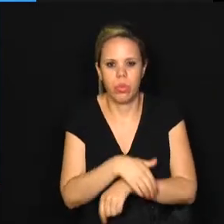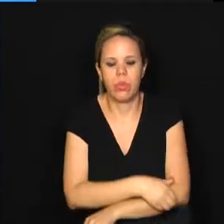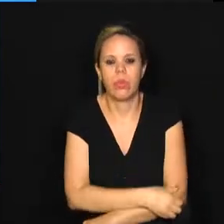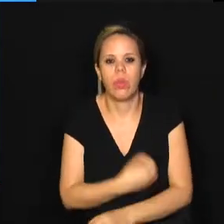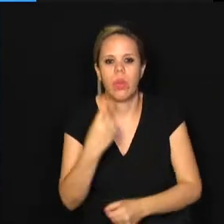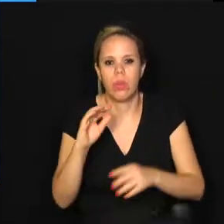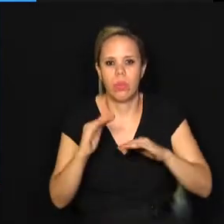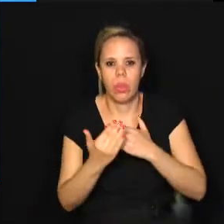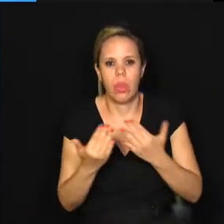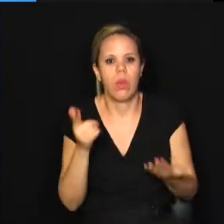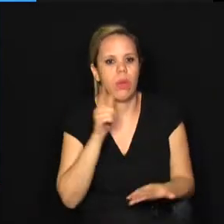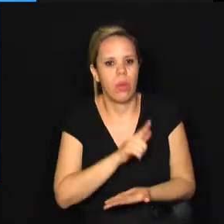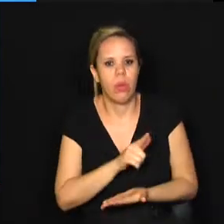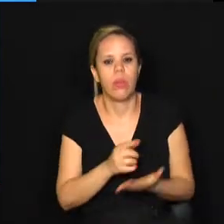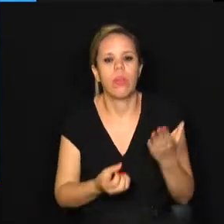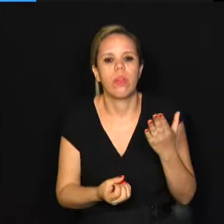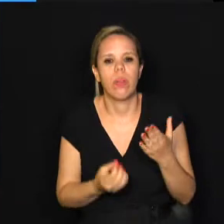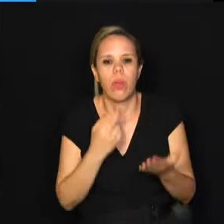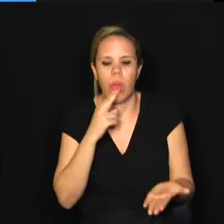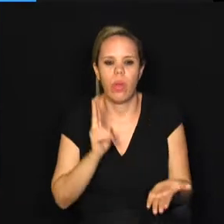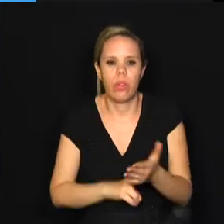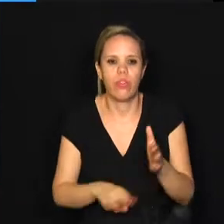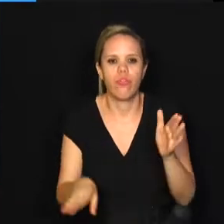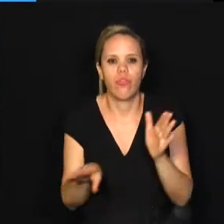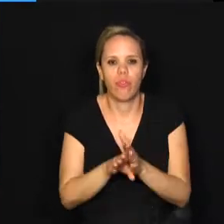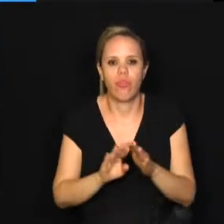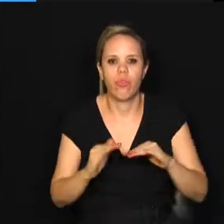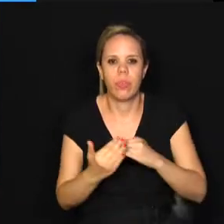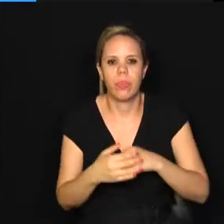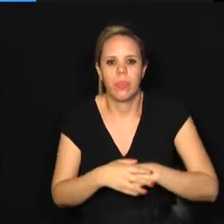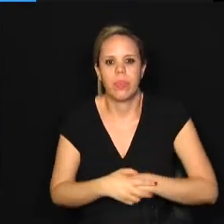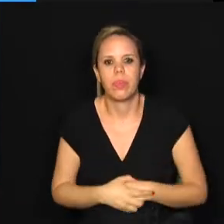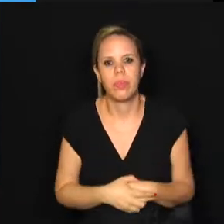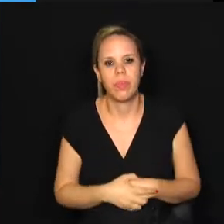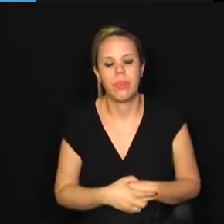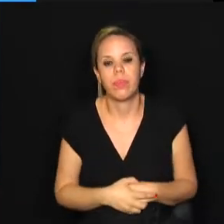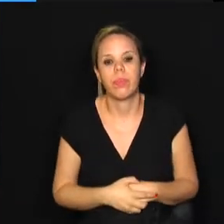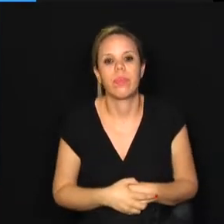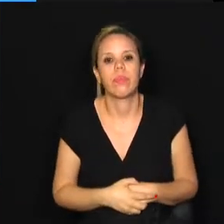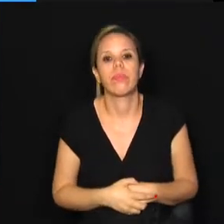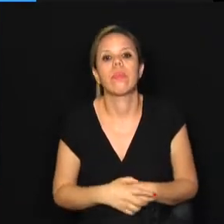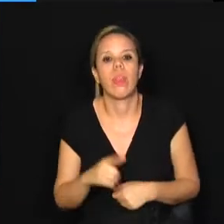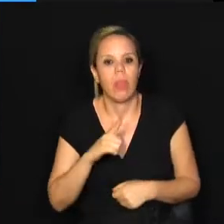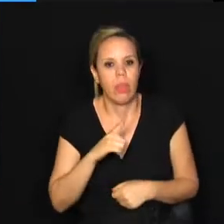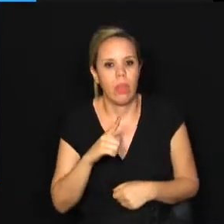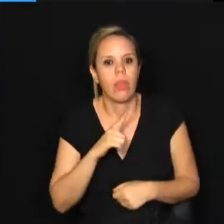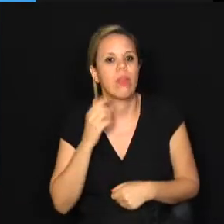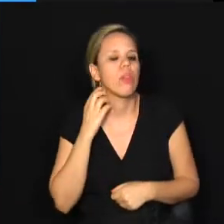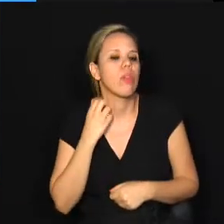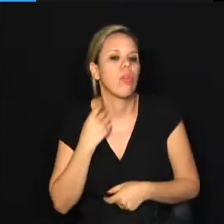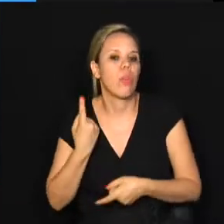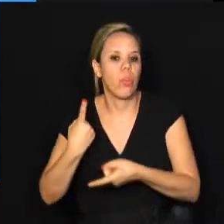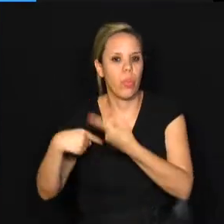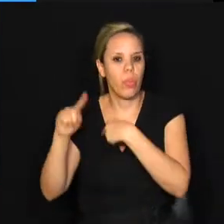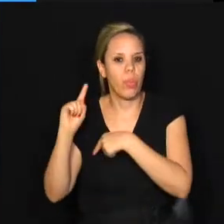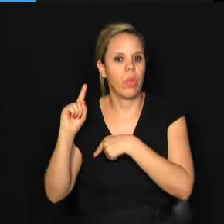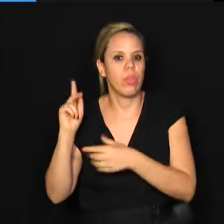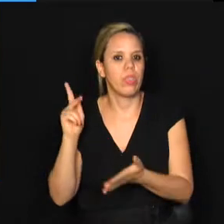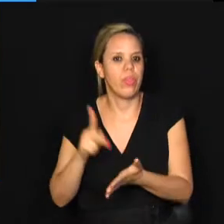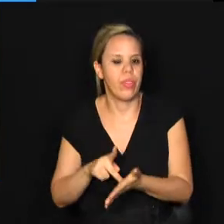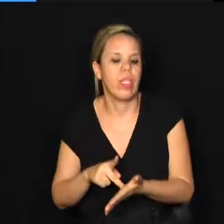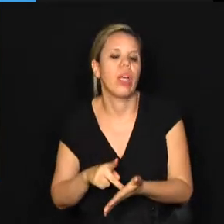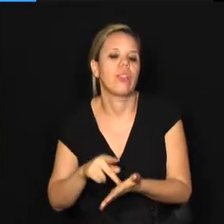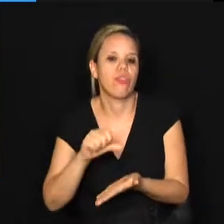bairros e conseguimos que o Correio chegasse até nossos bairros. No entanto, houve um regresso, né? Na verdade, na